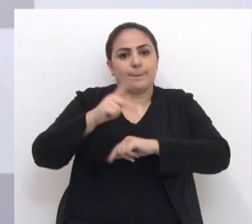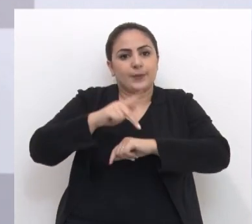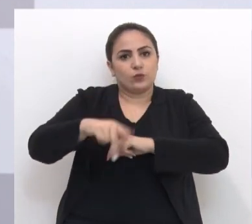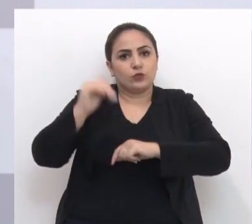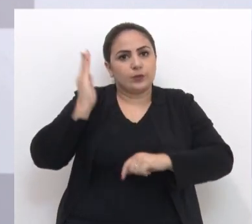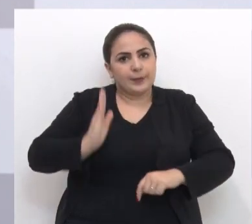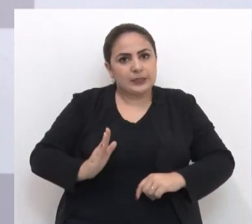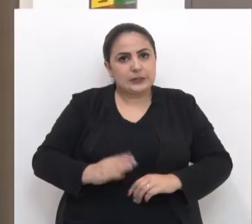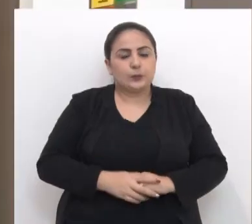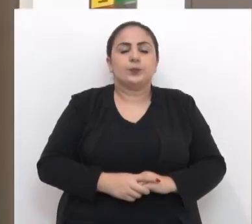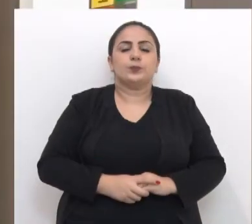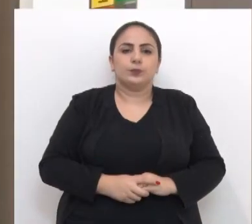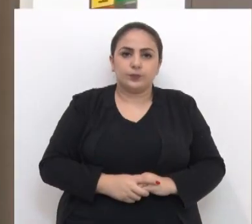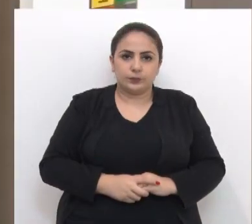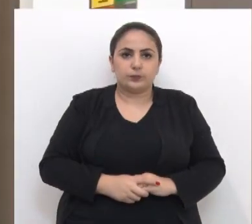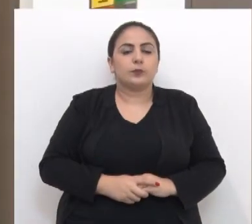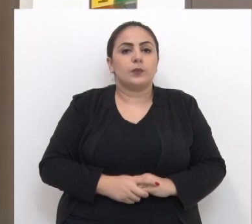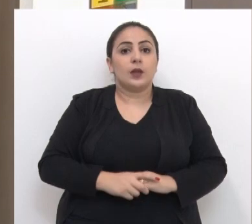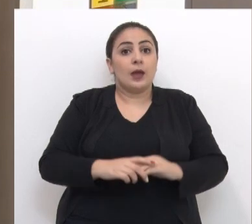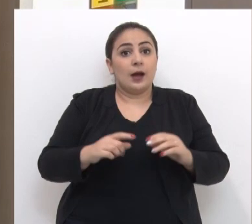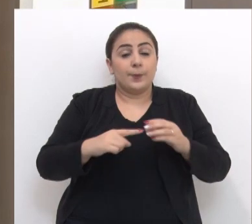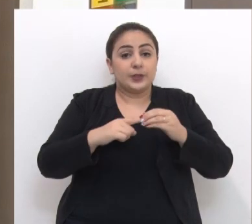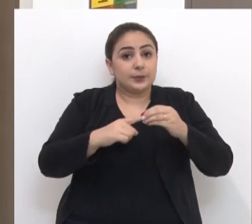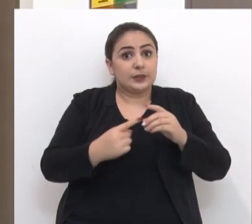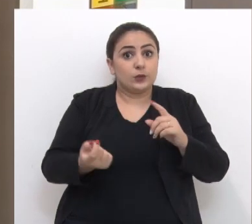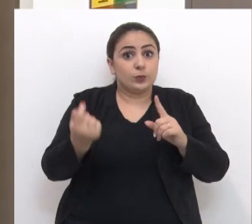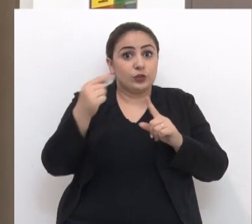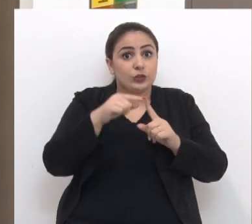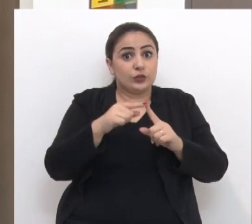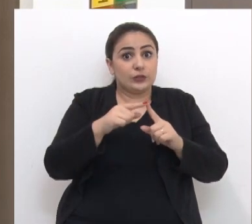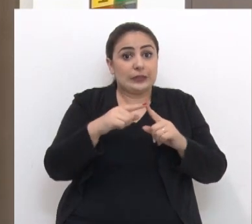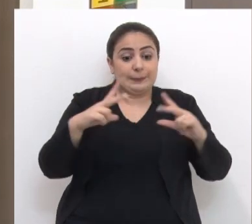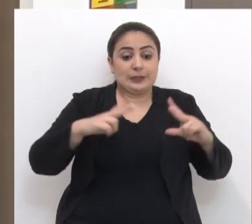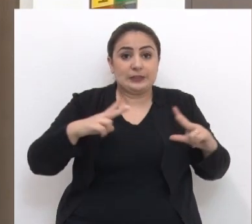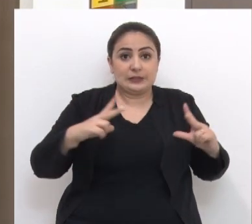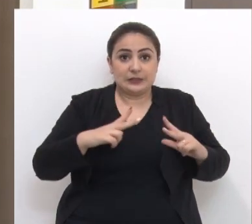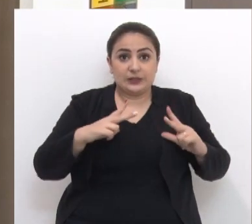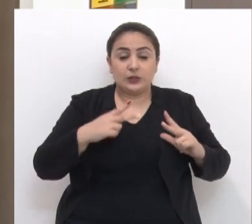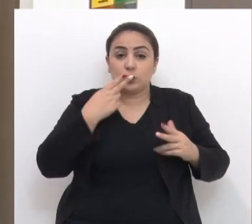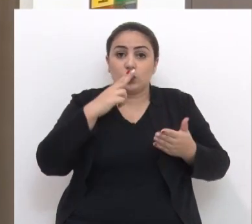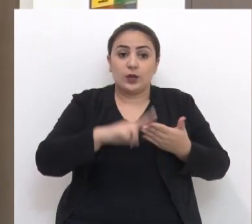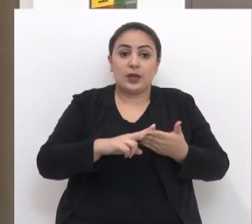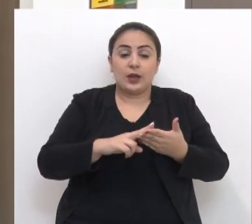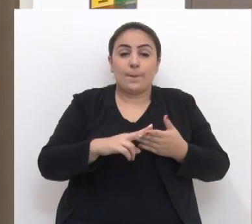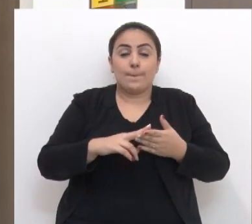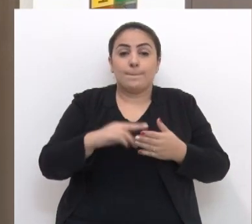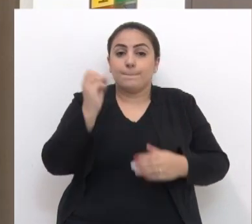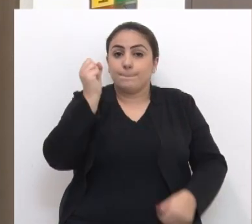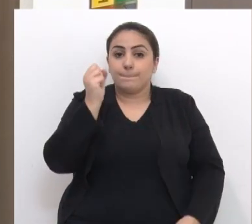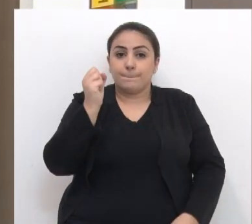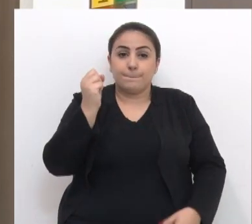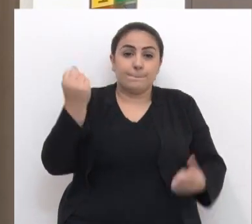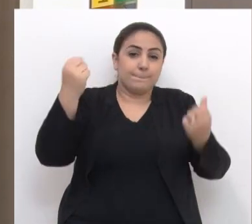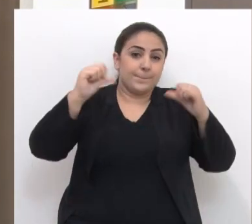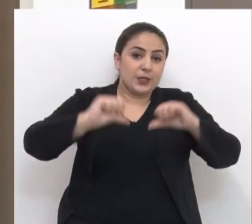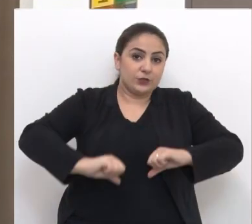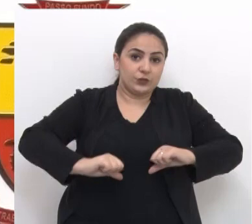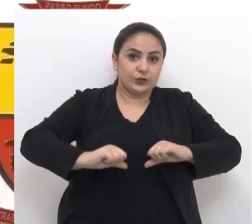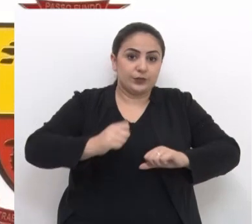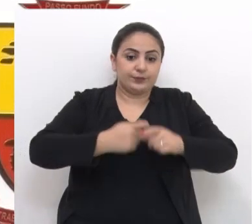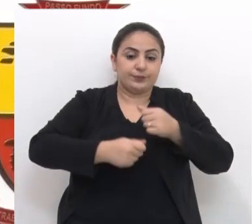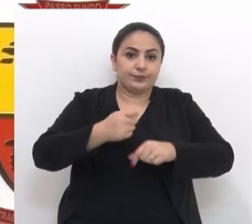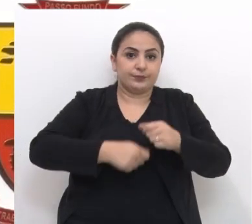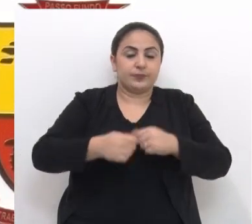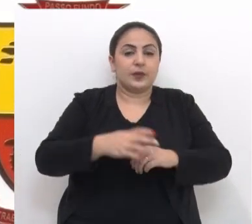Passo Fundo e do Brasil. Um dos motivos para a privatização dos Correios foi o prejuízo acumulado nos últimos anos.